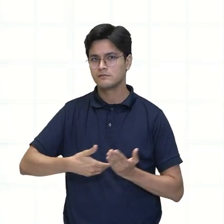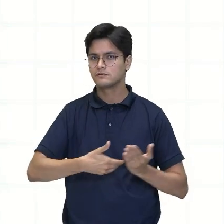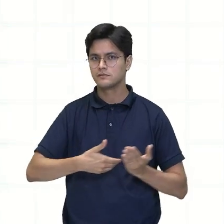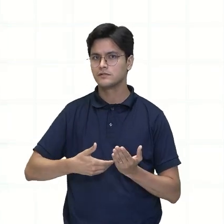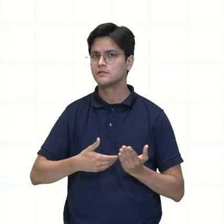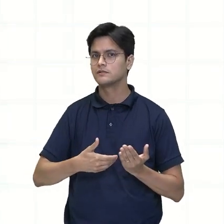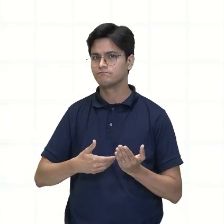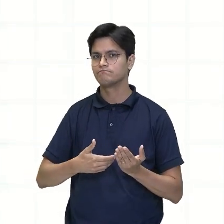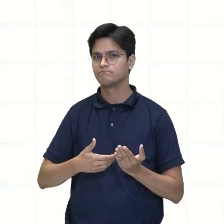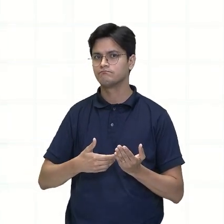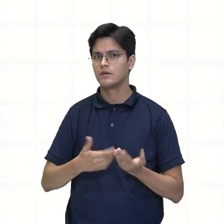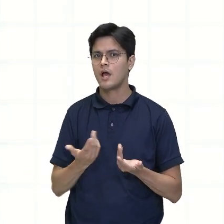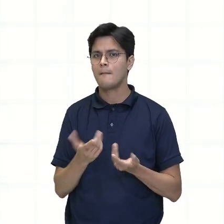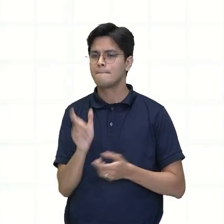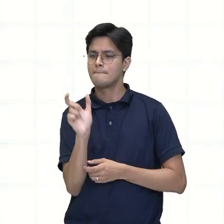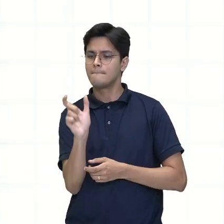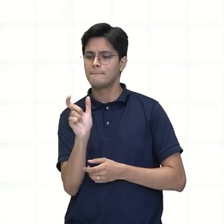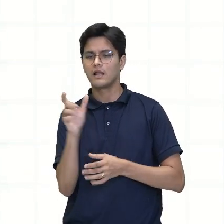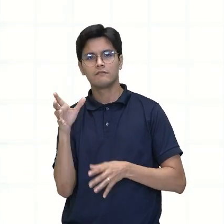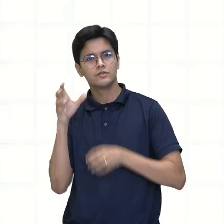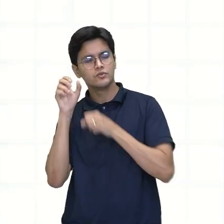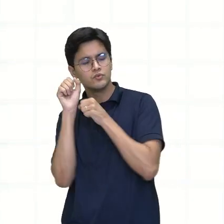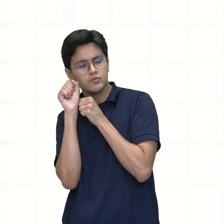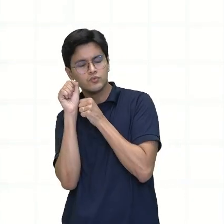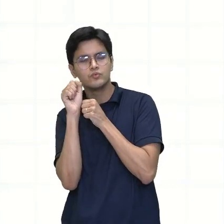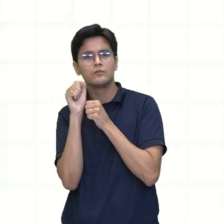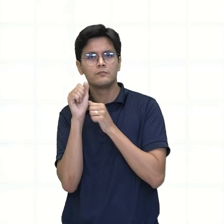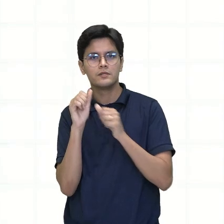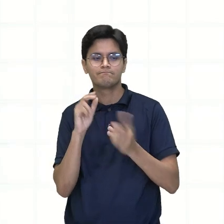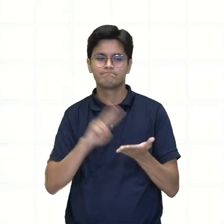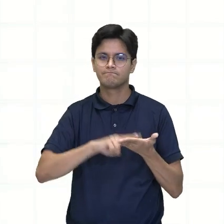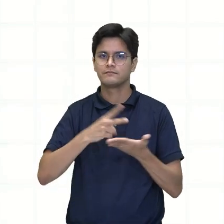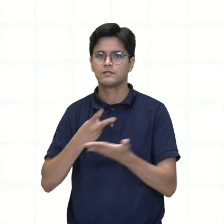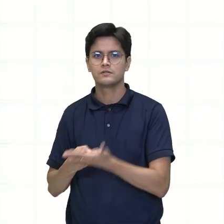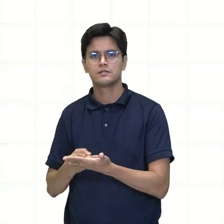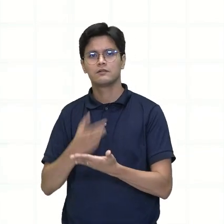inglês? Sleep. Como é dormindo em inglês?